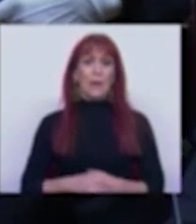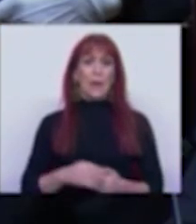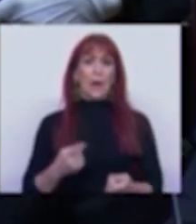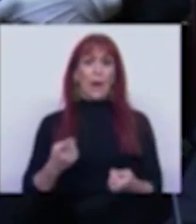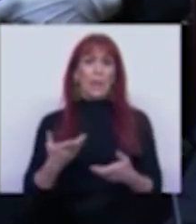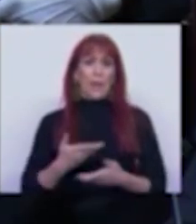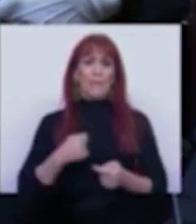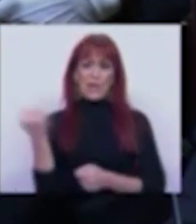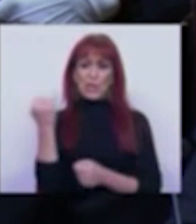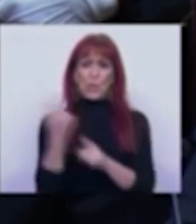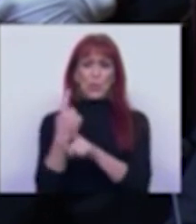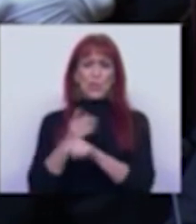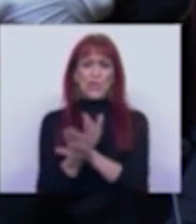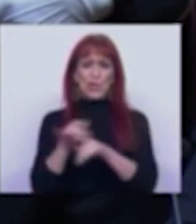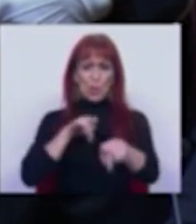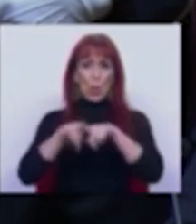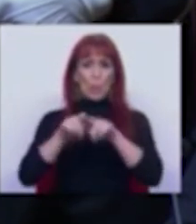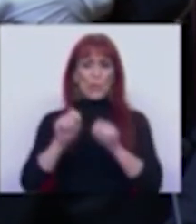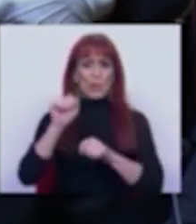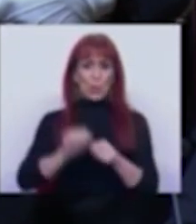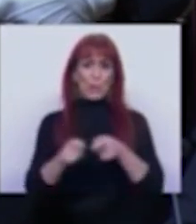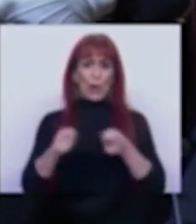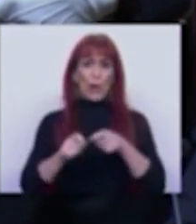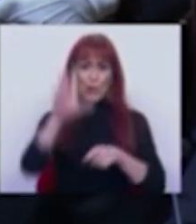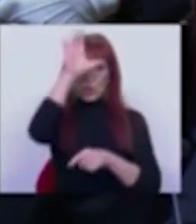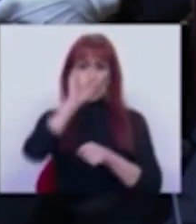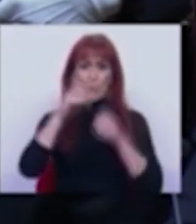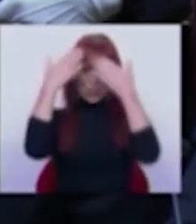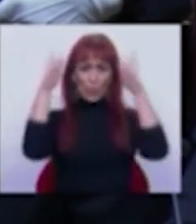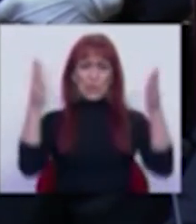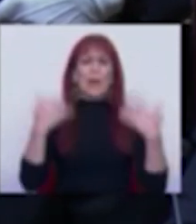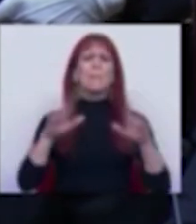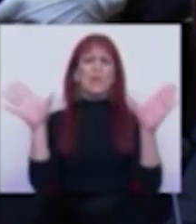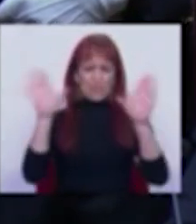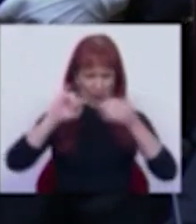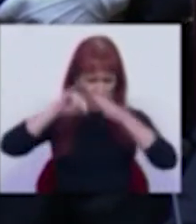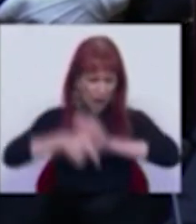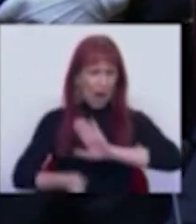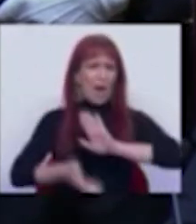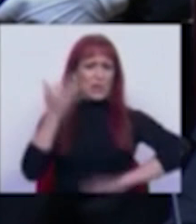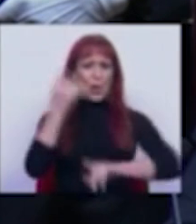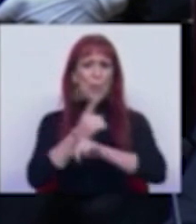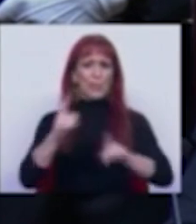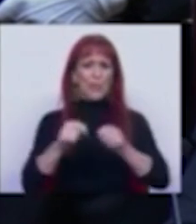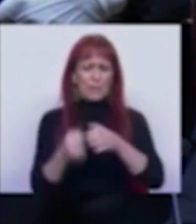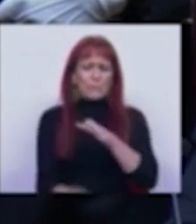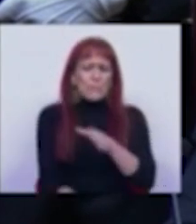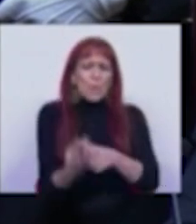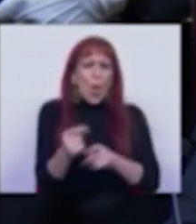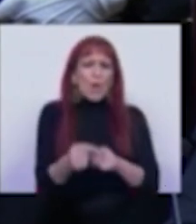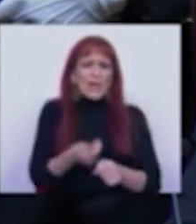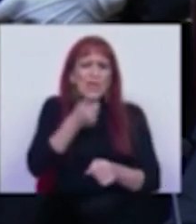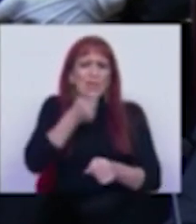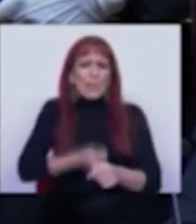Muito se deve às instituições e agentes políticos do regime democrático, mas vai mais fundo, pois tem raízes na